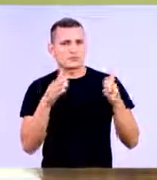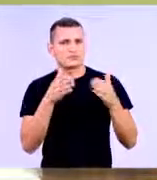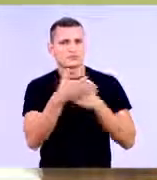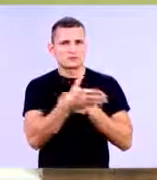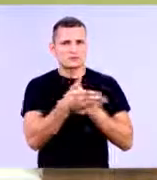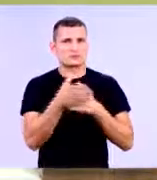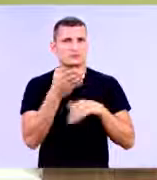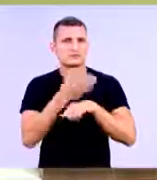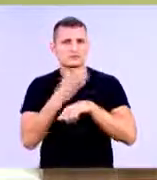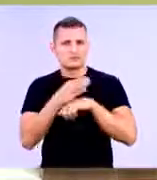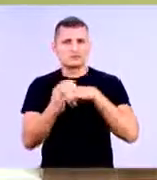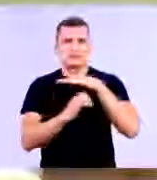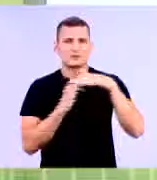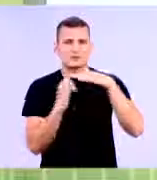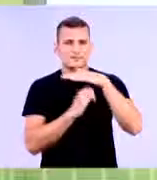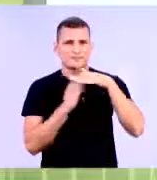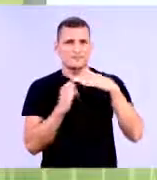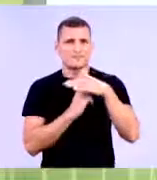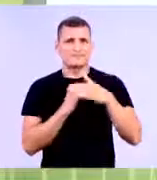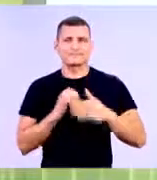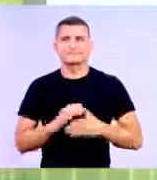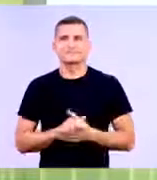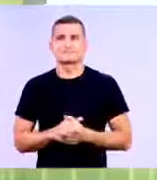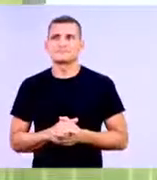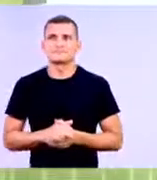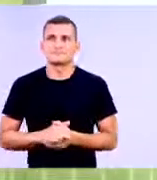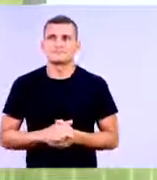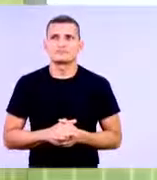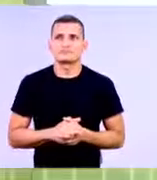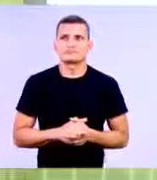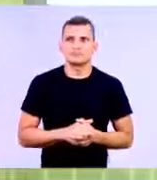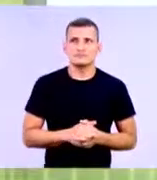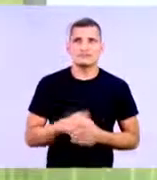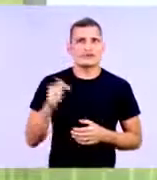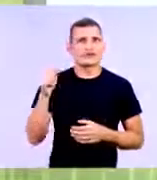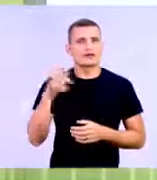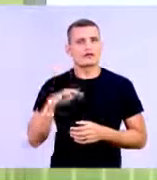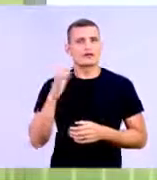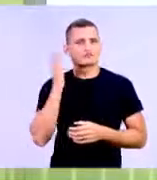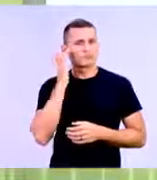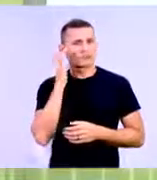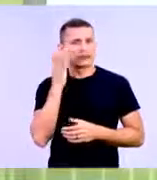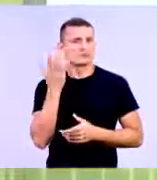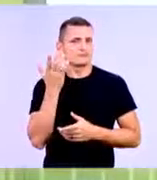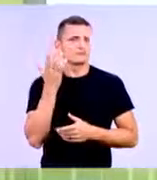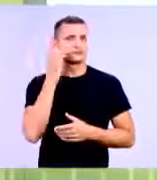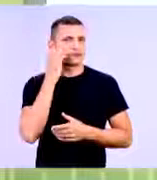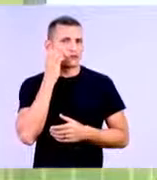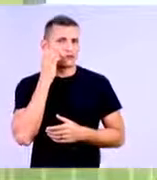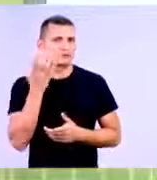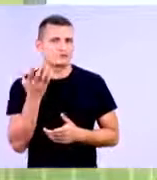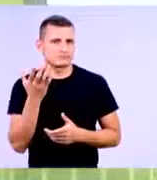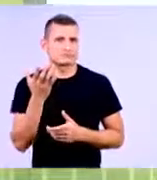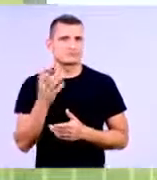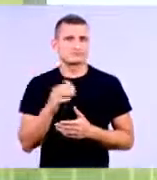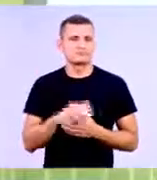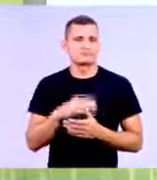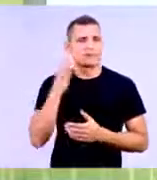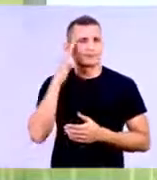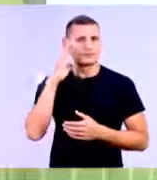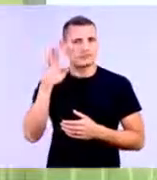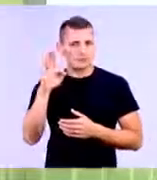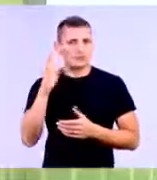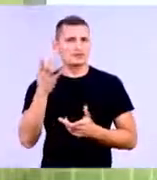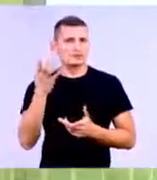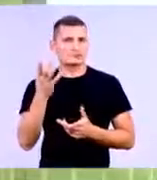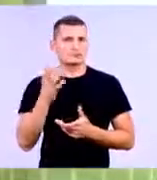nossa atividade empresarial. E que diga de passagem, né? Quem não tem um desse no bolso, principalmente os hackers, né? Eles